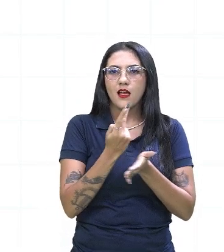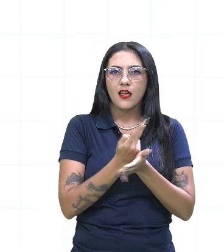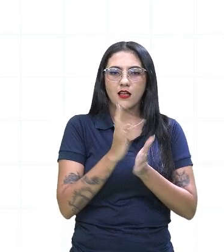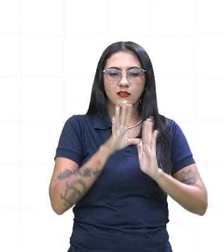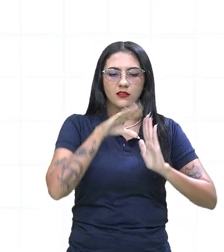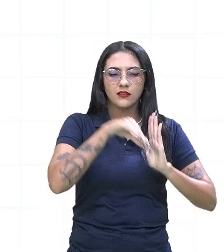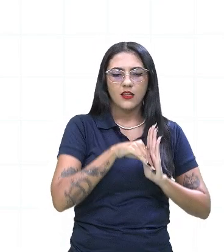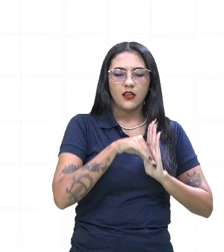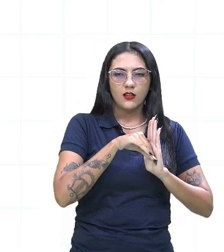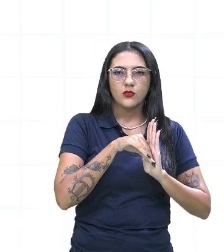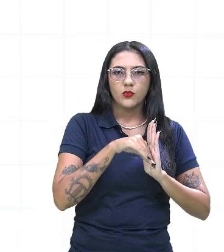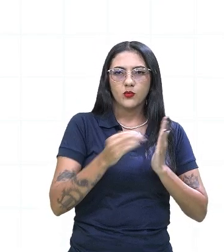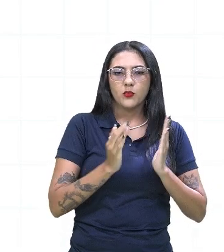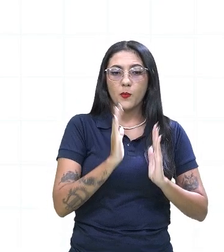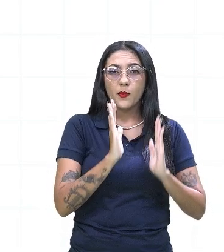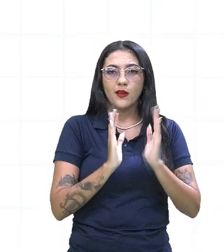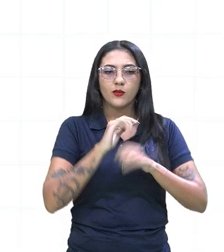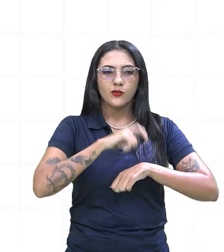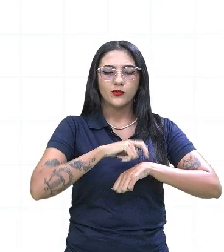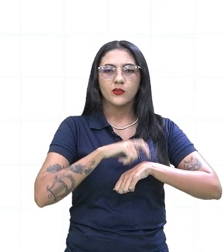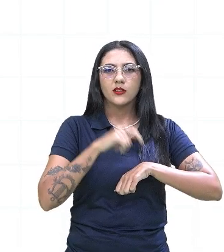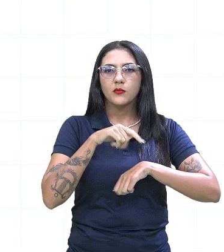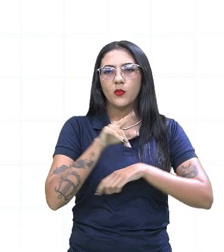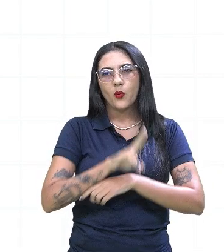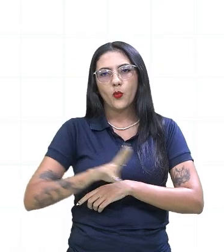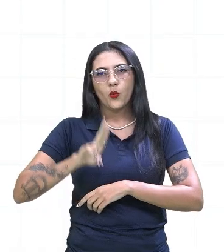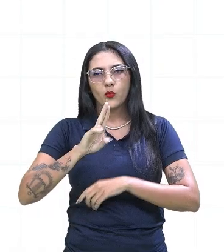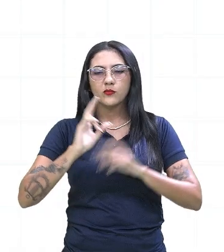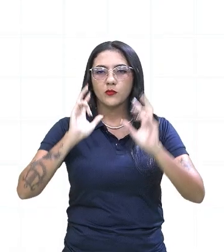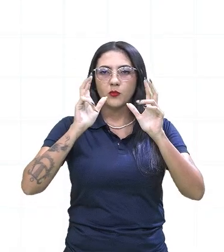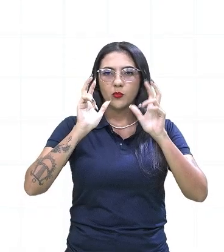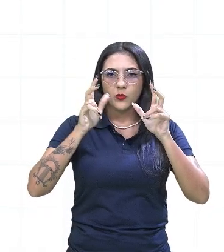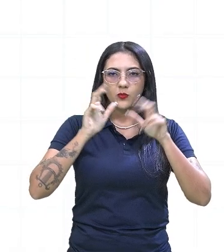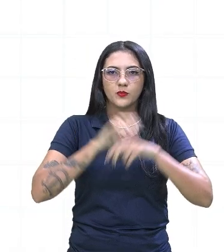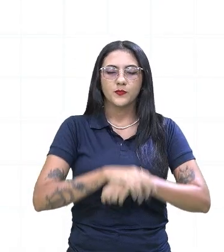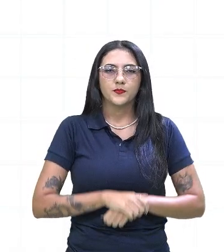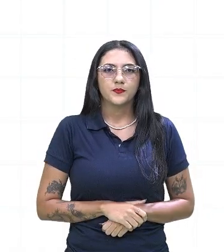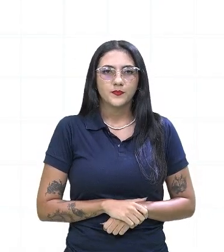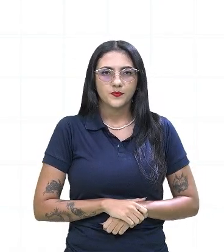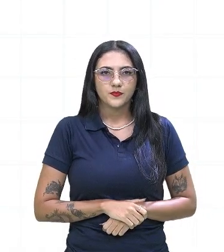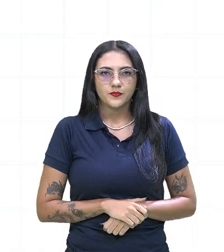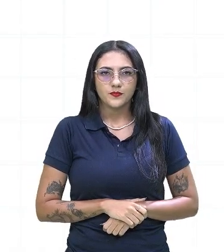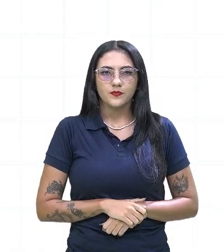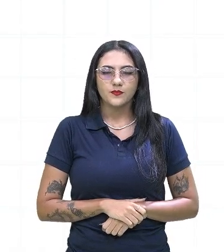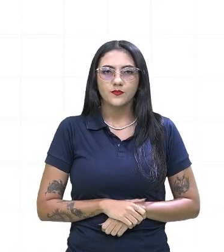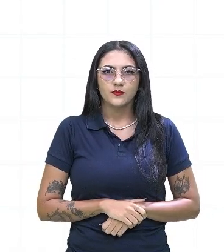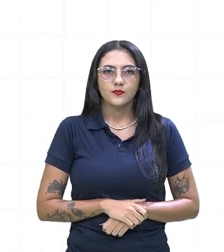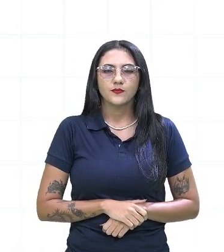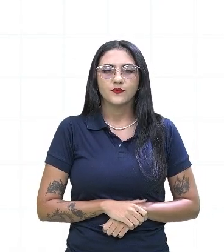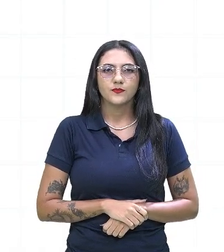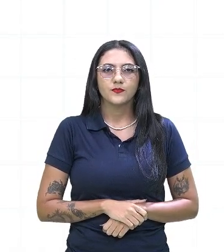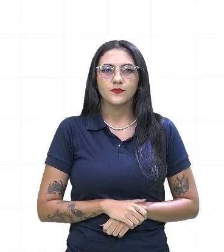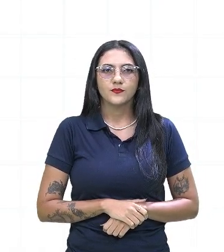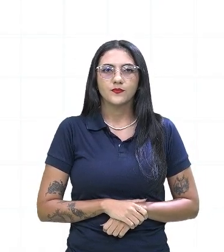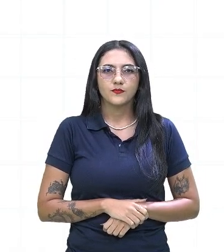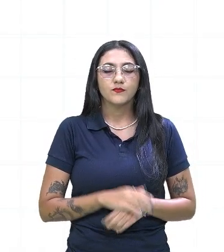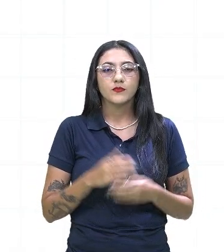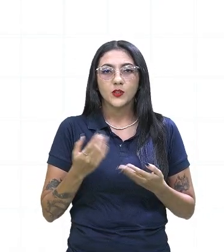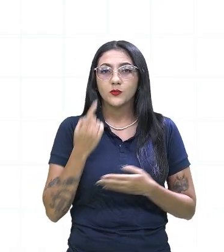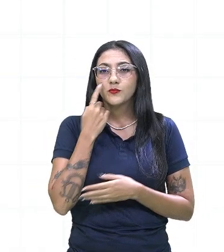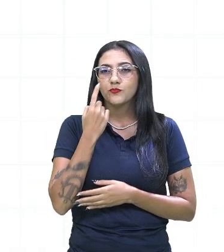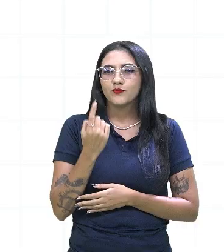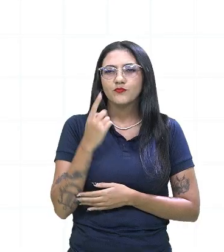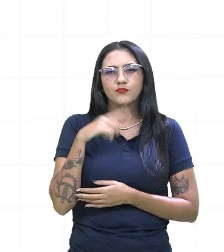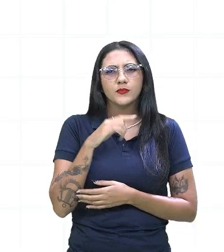de tempo em que o objeto do jogo está em movimento. Então, como exemplo desse tipo